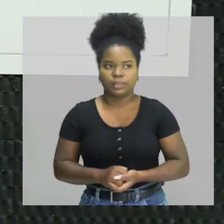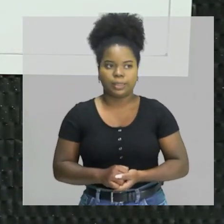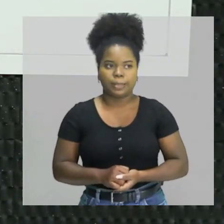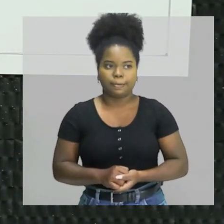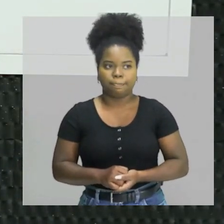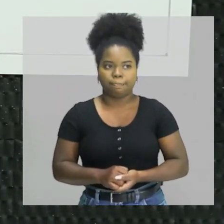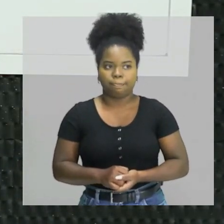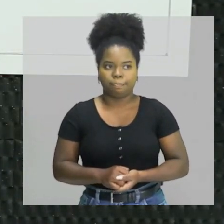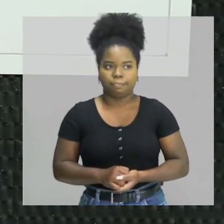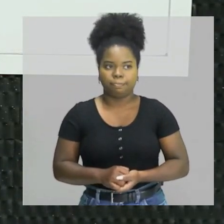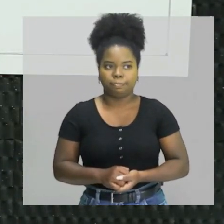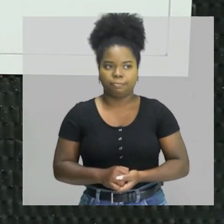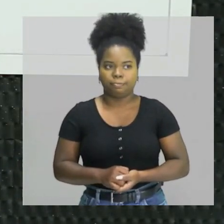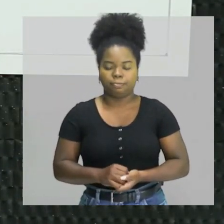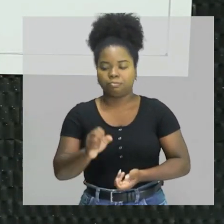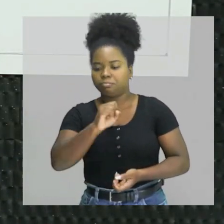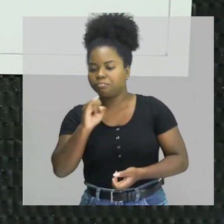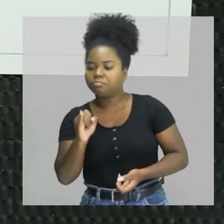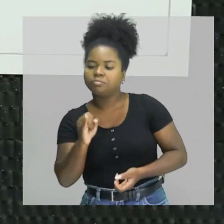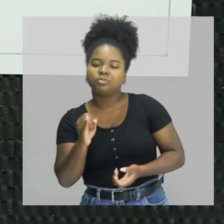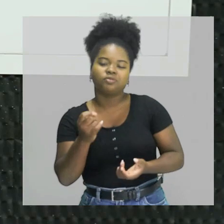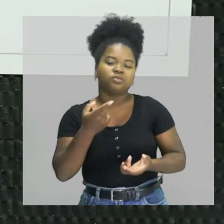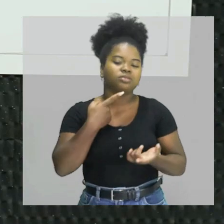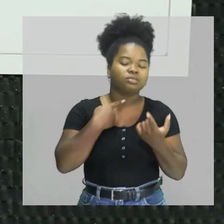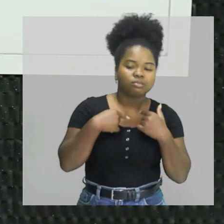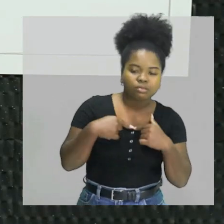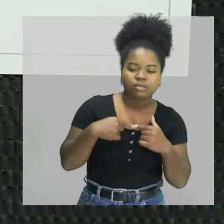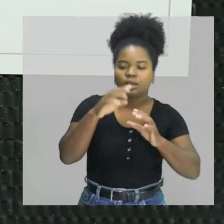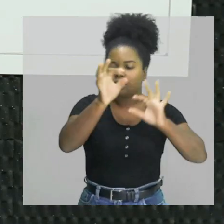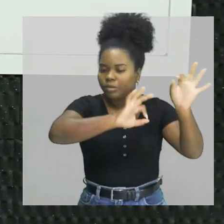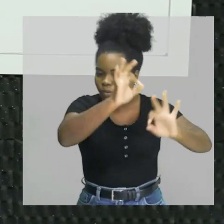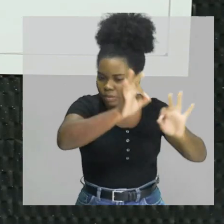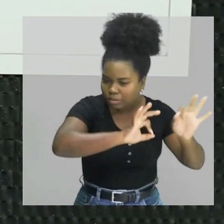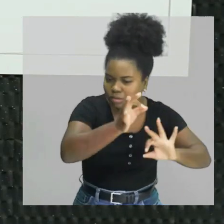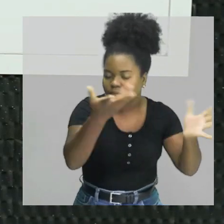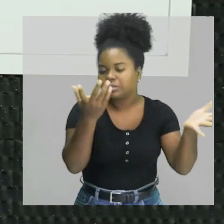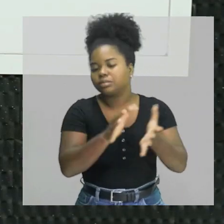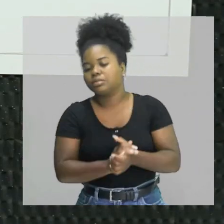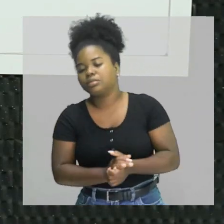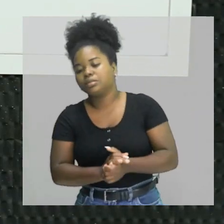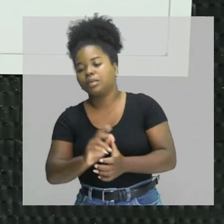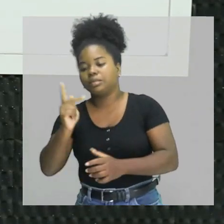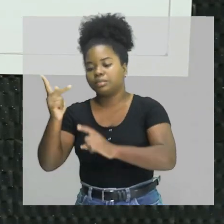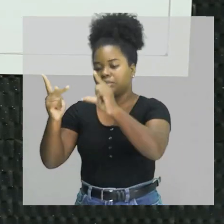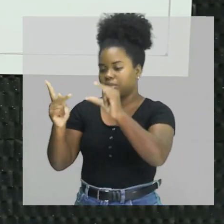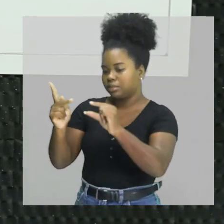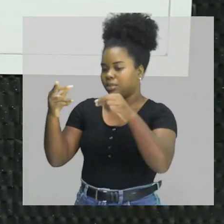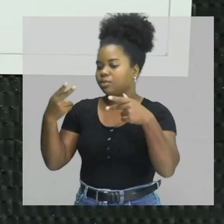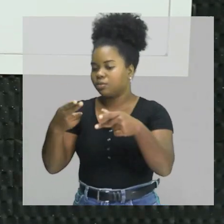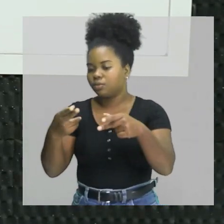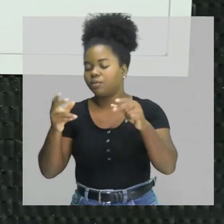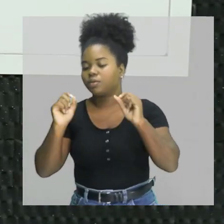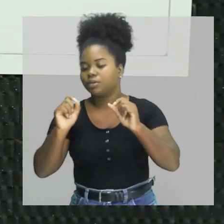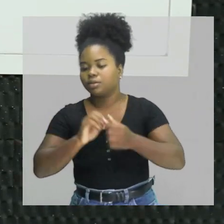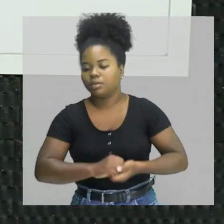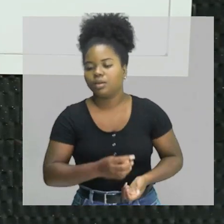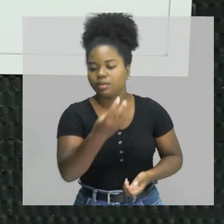1,30. Então, se você fizer essa conta, você vai ter que esse Hzinho vai ser igual a